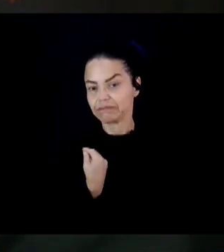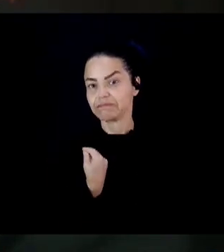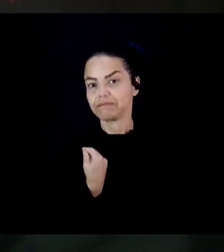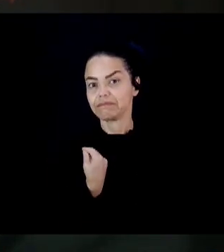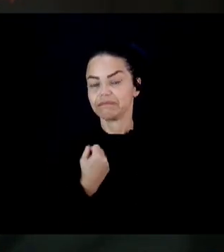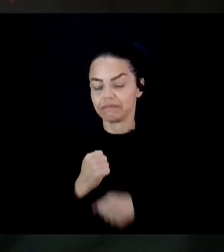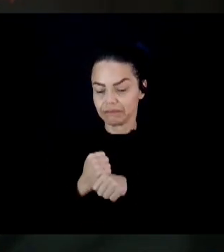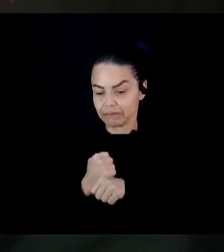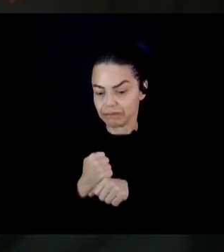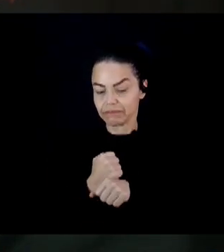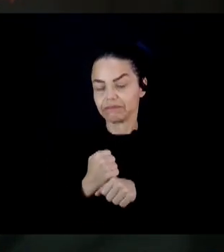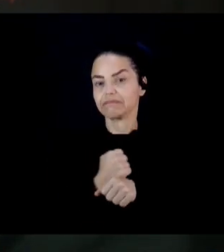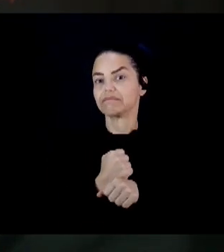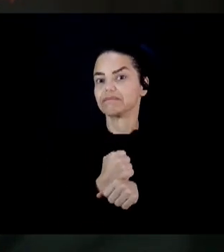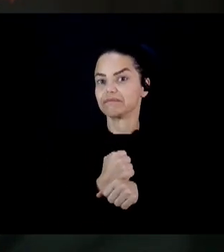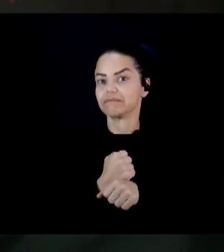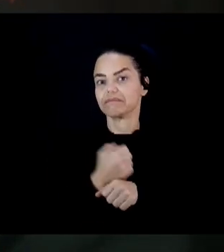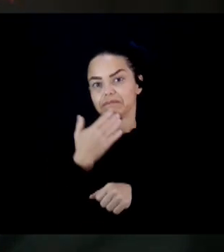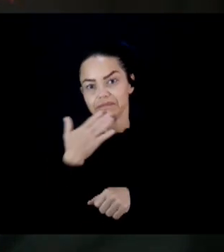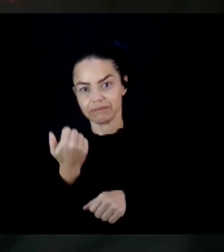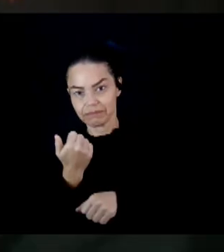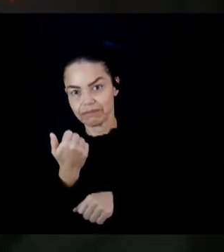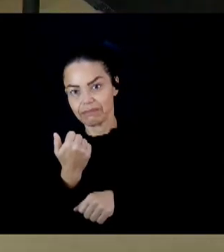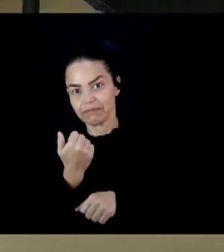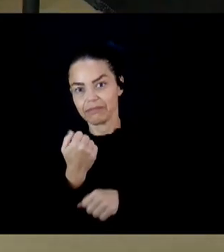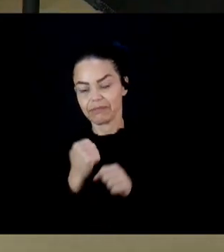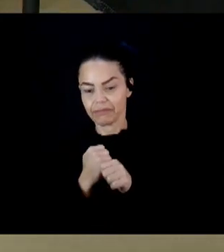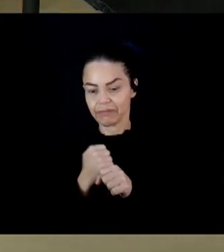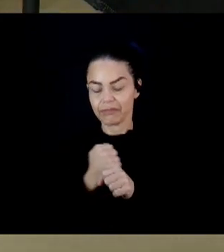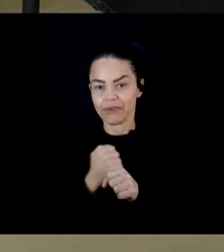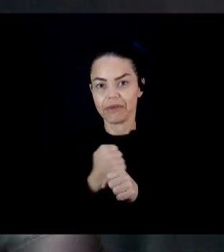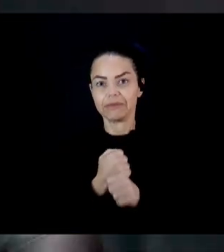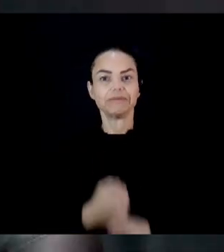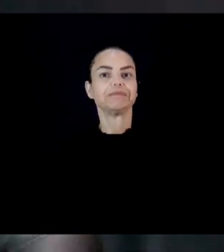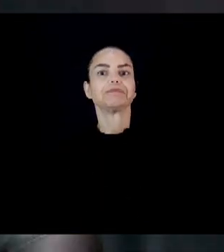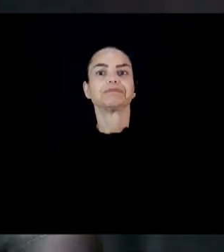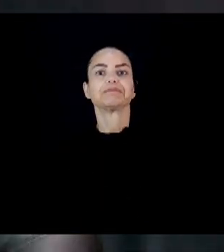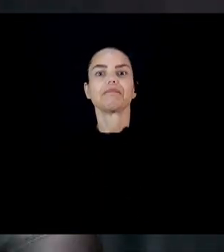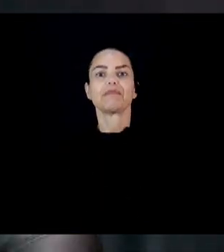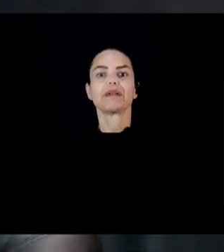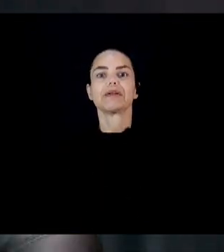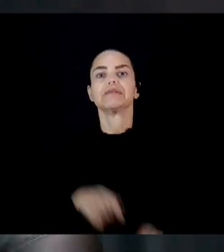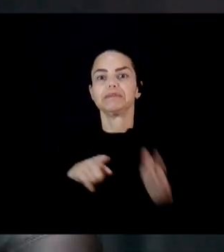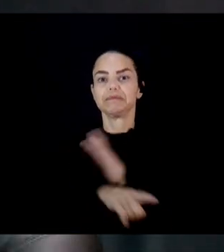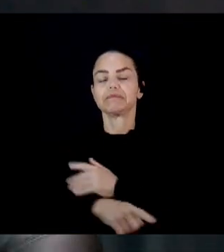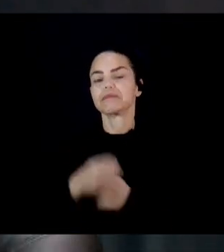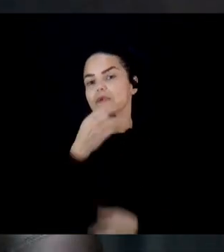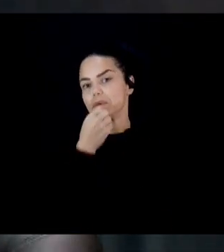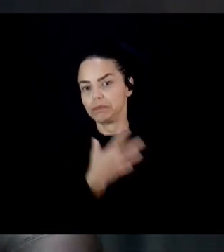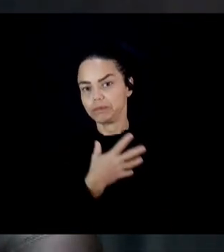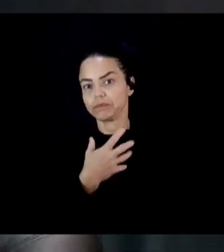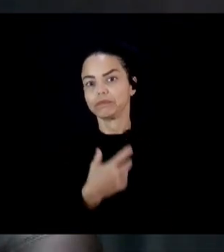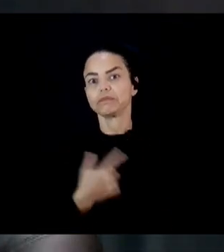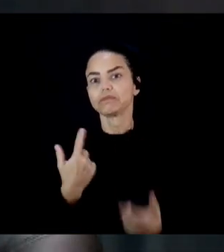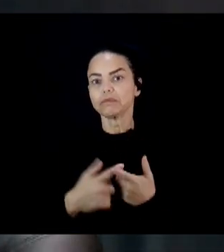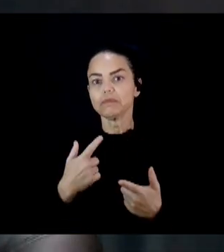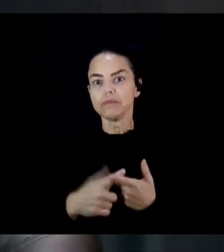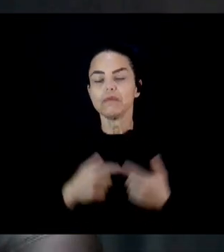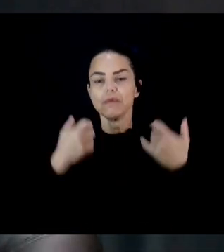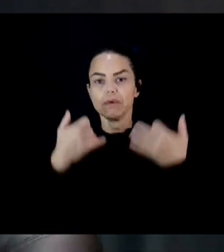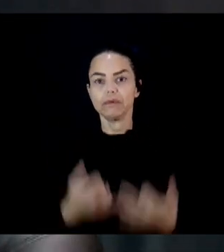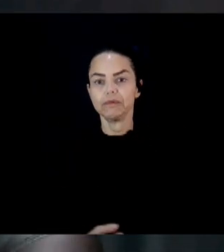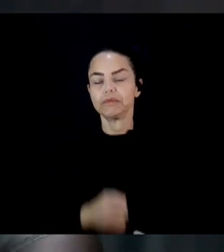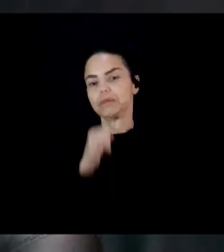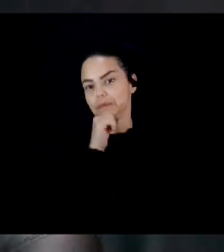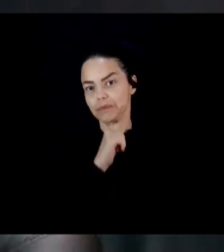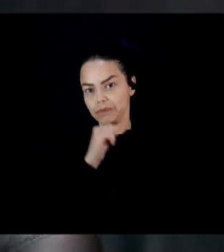e viver melhor esses anos? É uma pergunta interessante, porque, como você falou, estamos